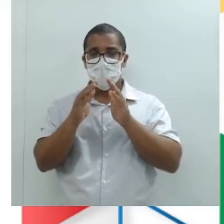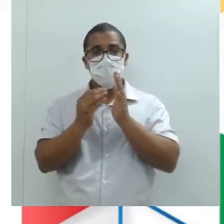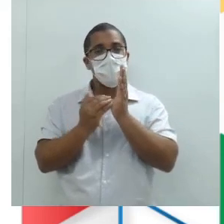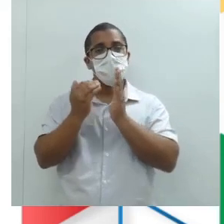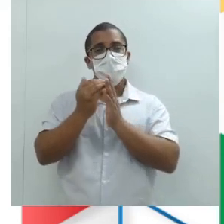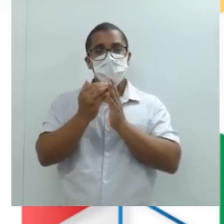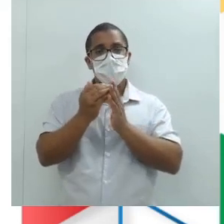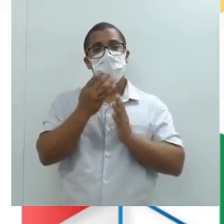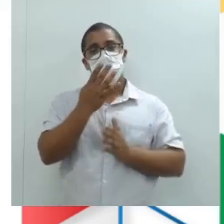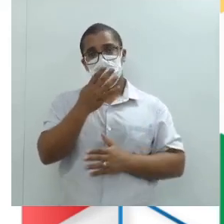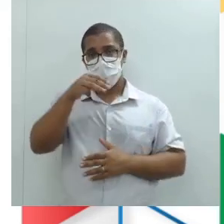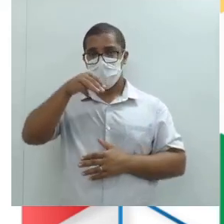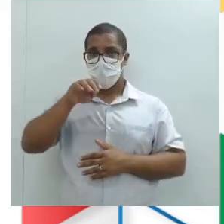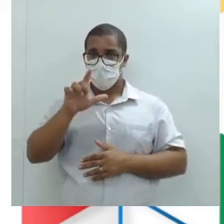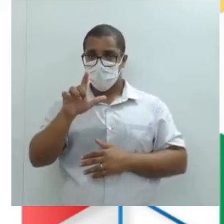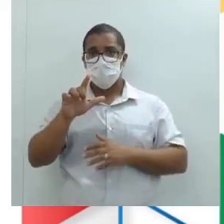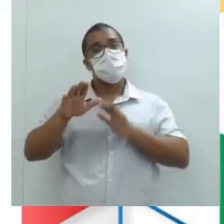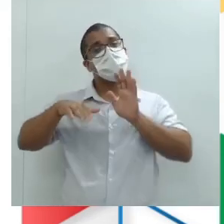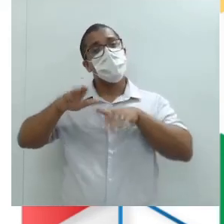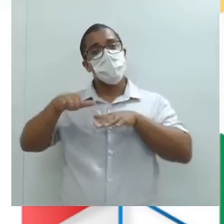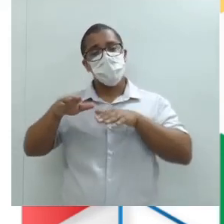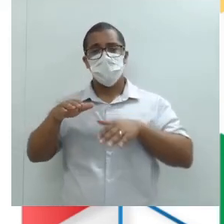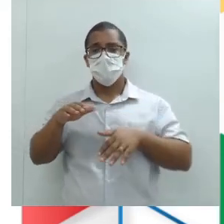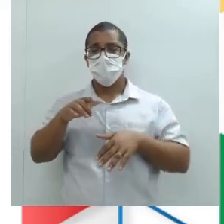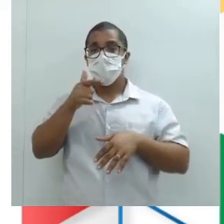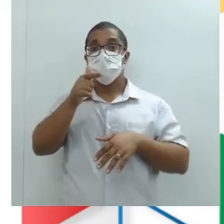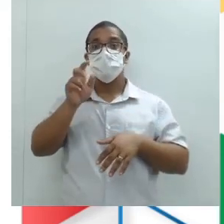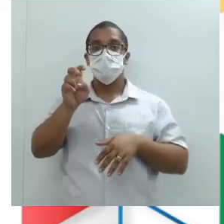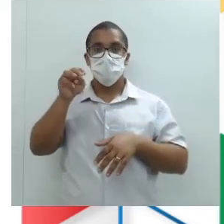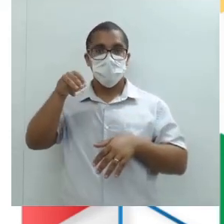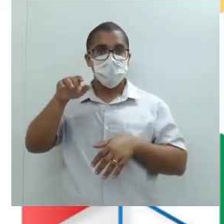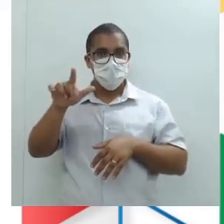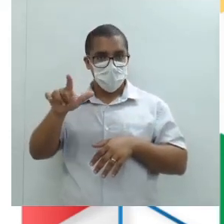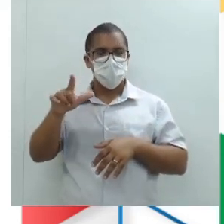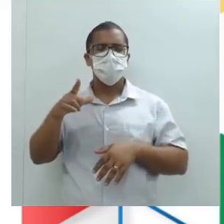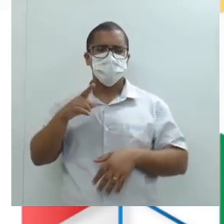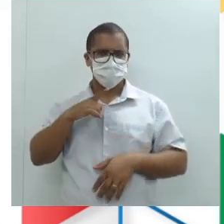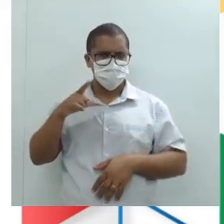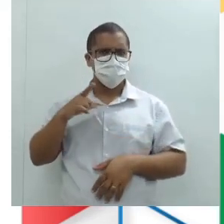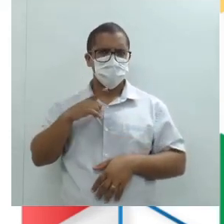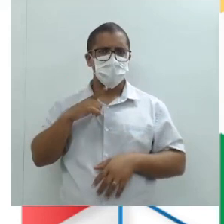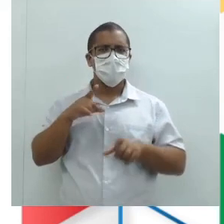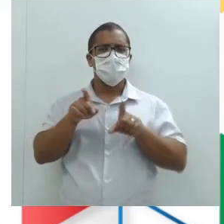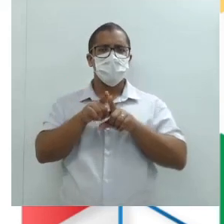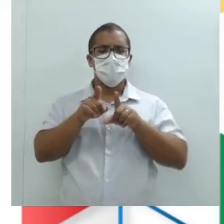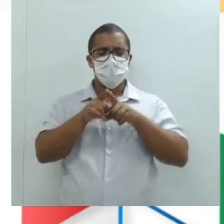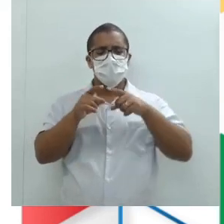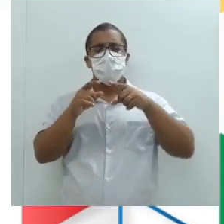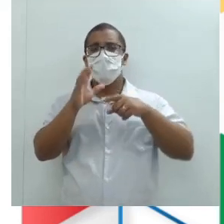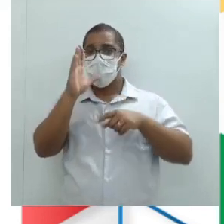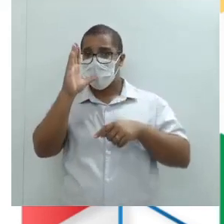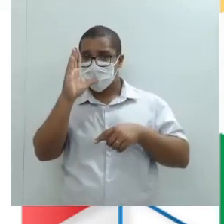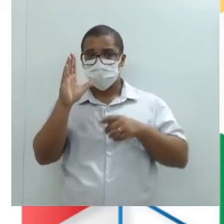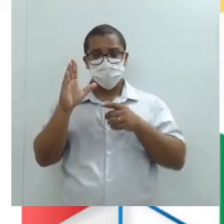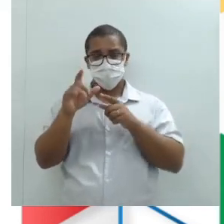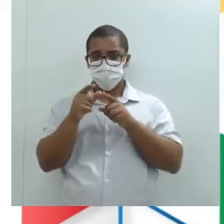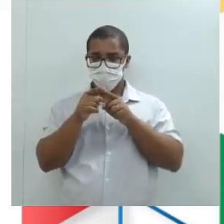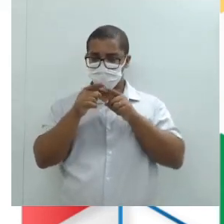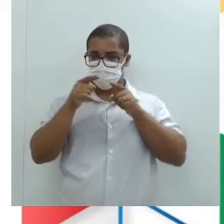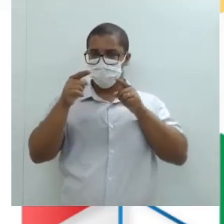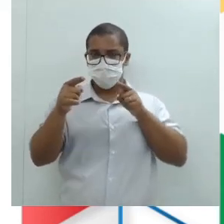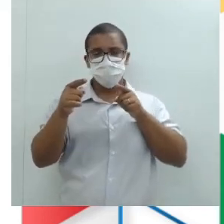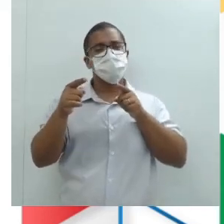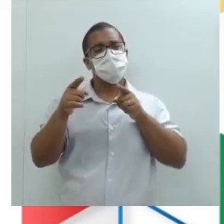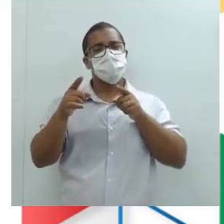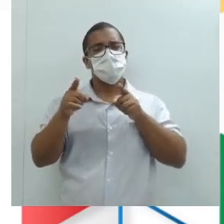aos 25 ml no final ali da puberdade, que tem o crescimento também do pênis, que a partir da